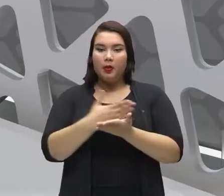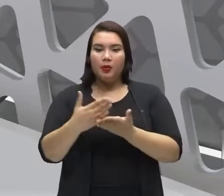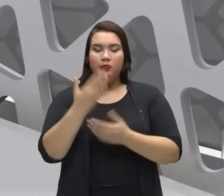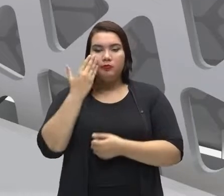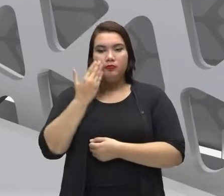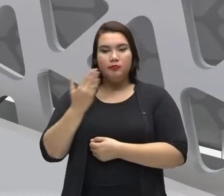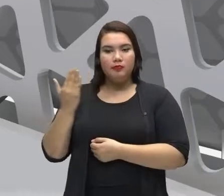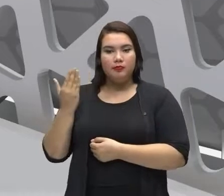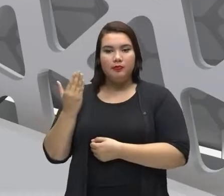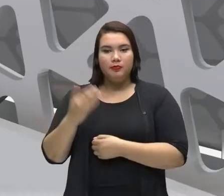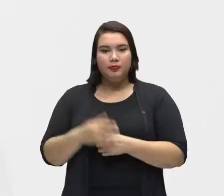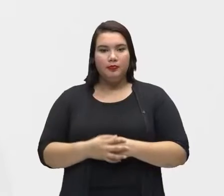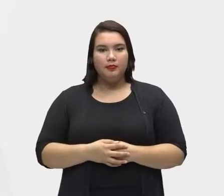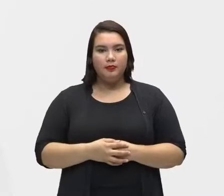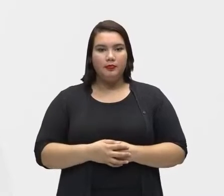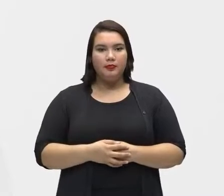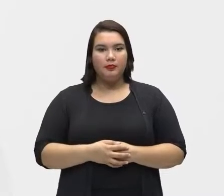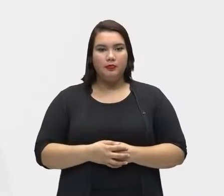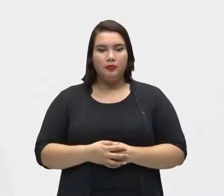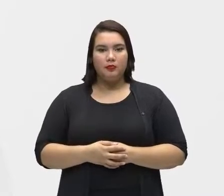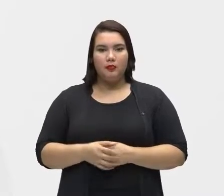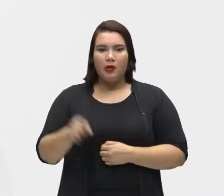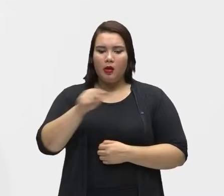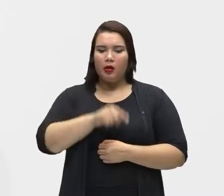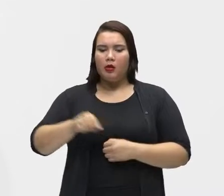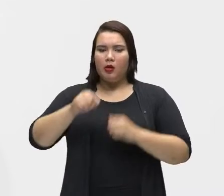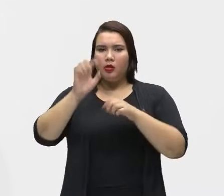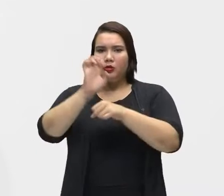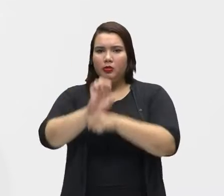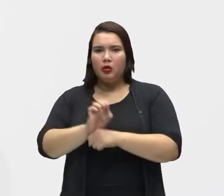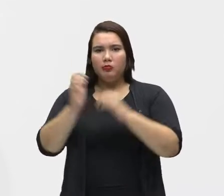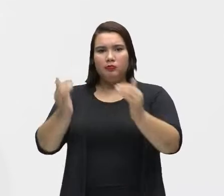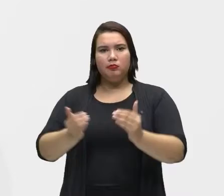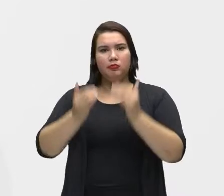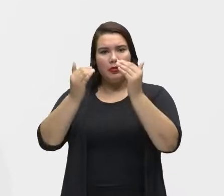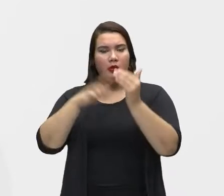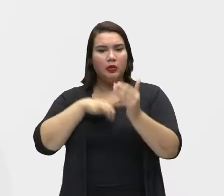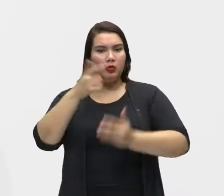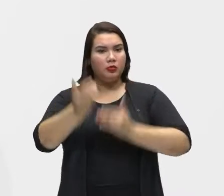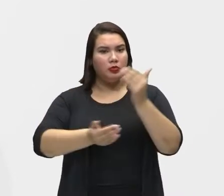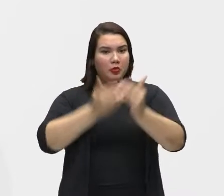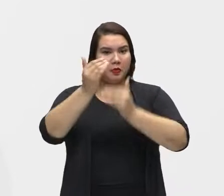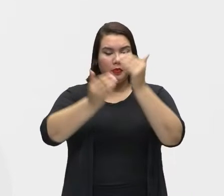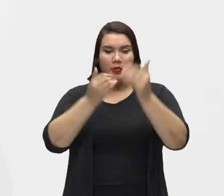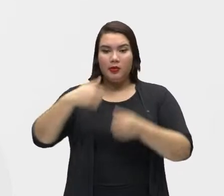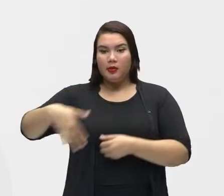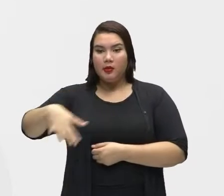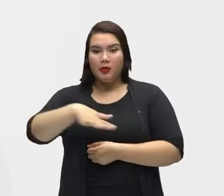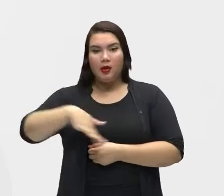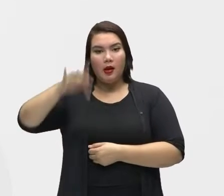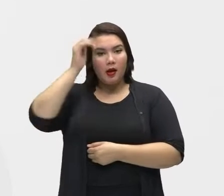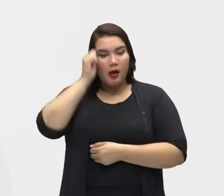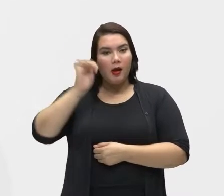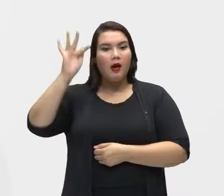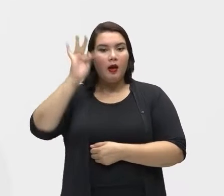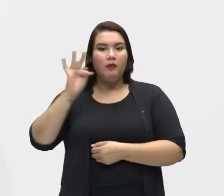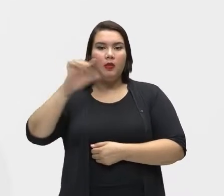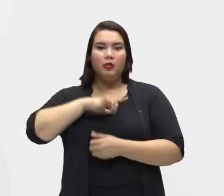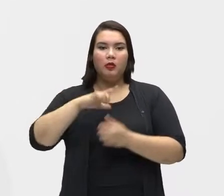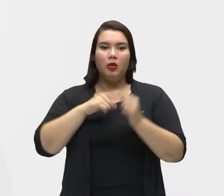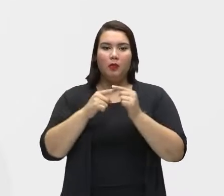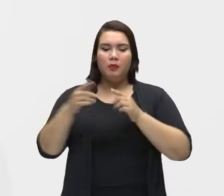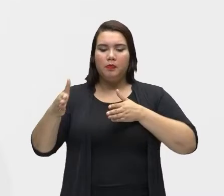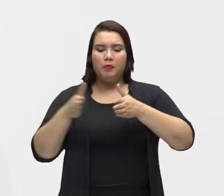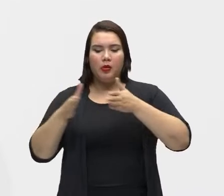primeira cartela diz o seguinte: poderosos estados se desenvolveram no continente africano durante a Alta